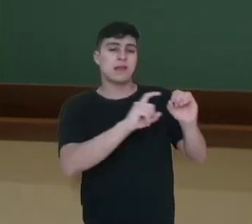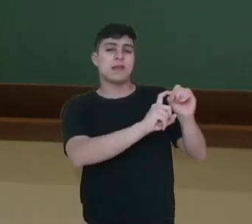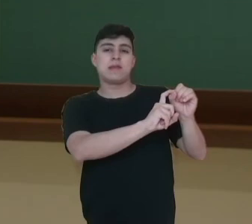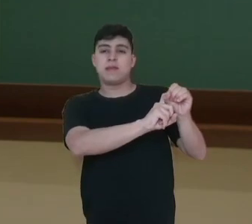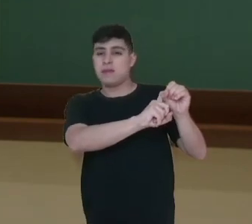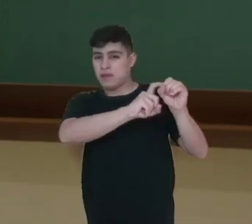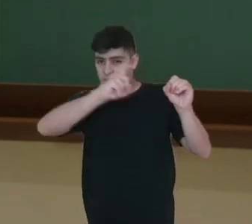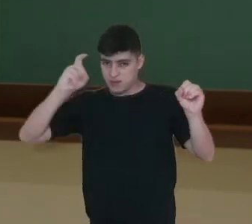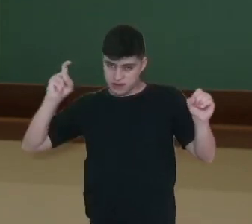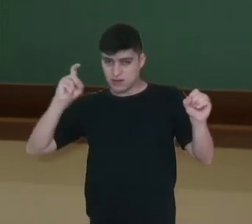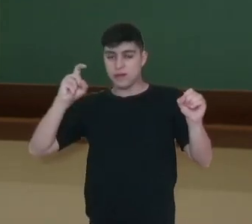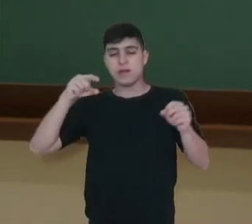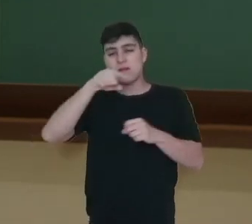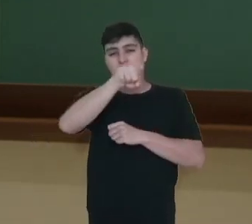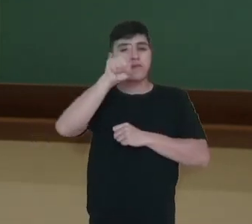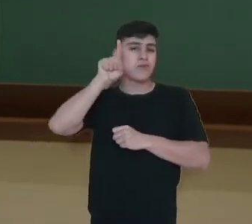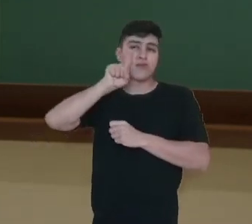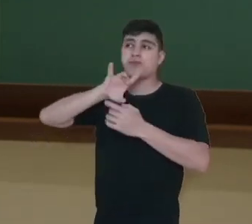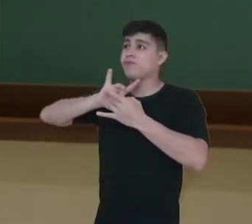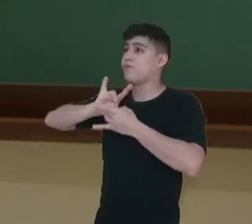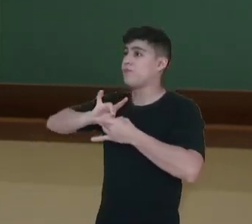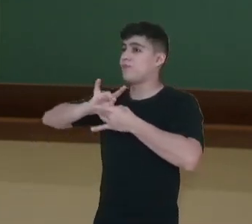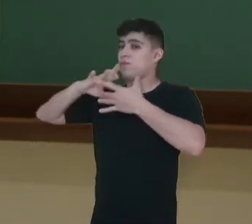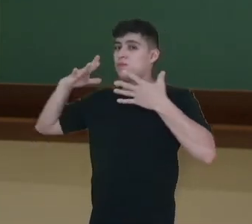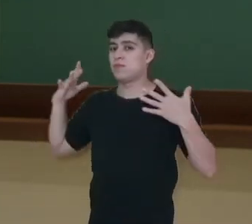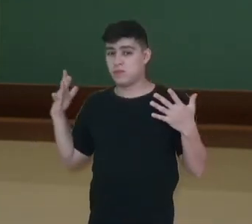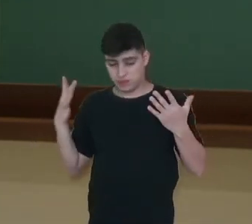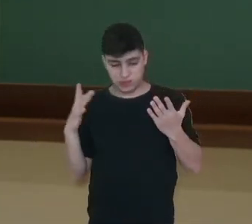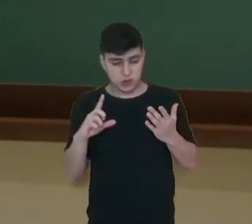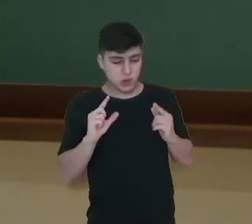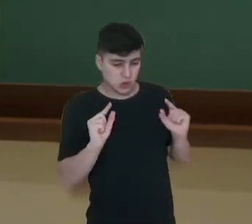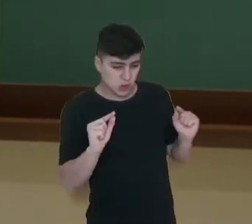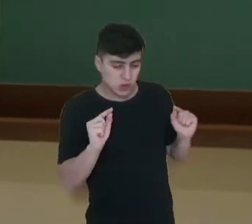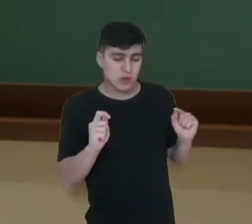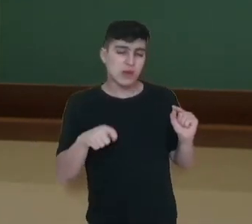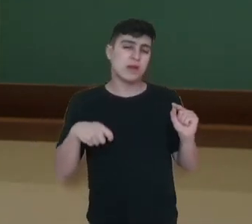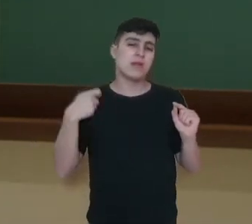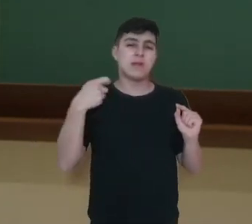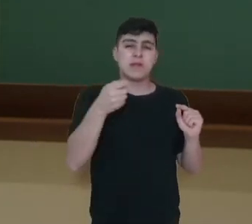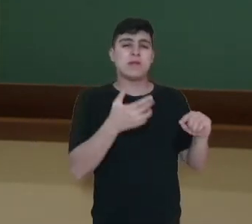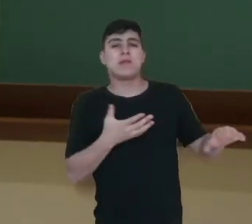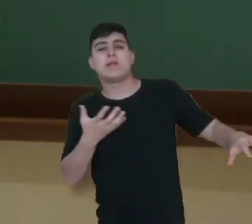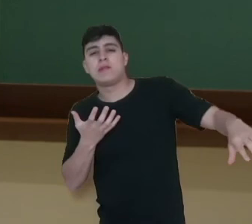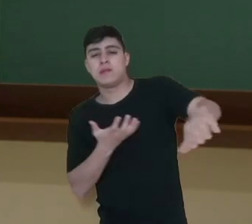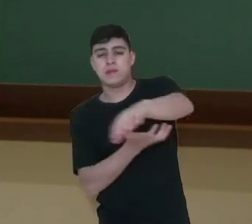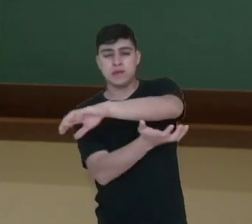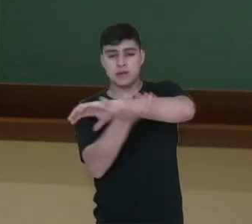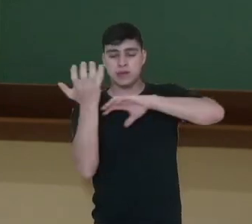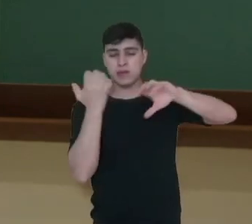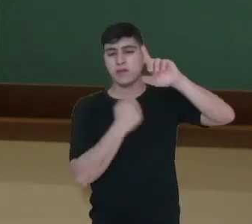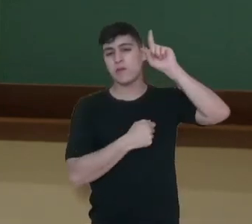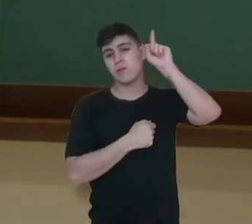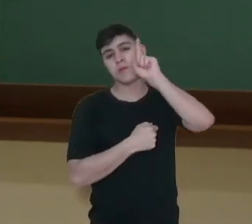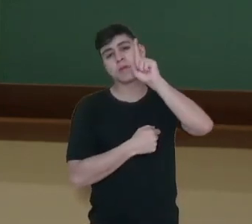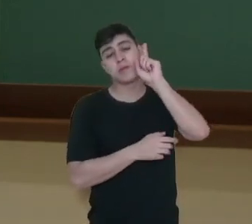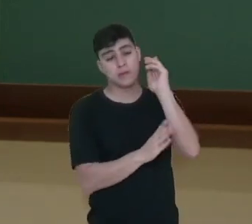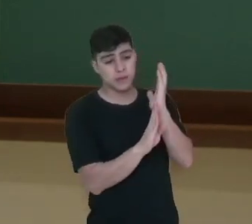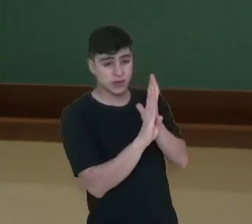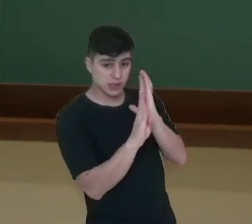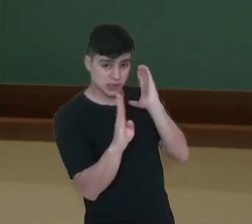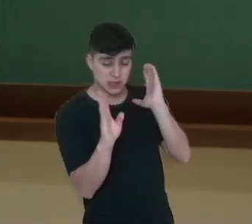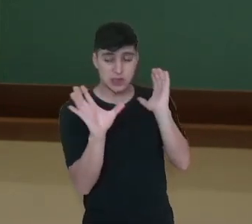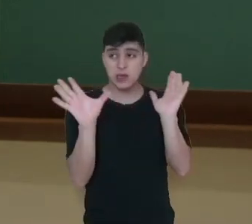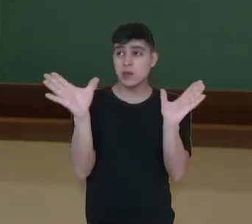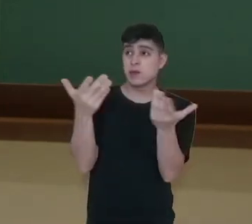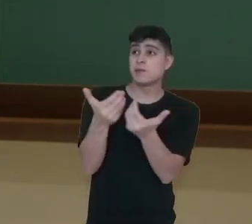Independência dos Americanos, que inclusive vai ser chamada também de Revolução Americana por conta do rompimento,